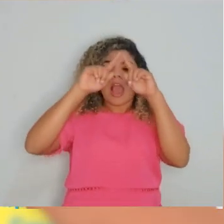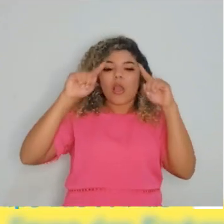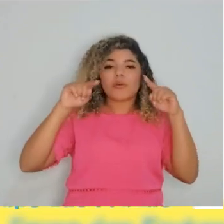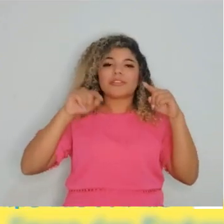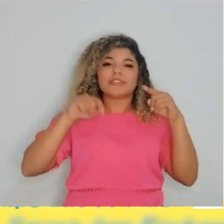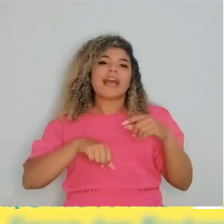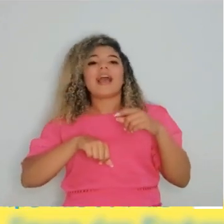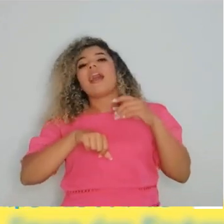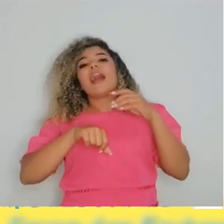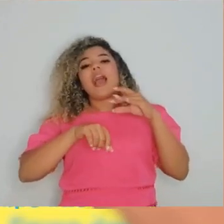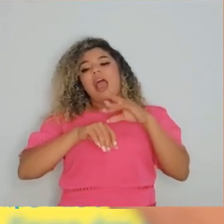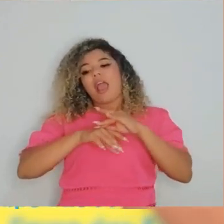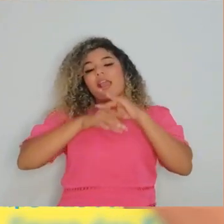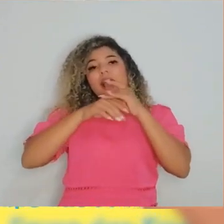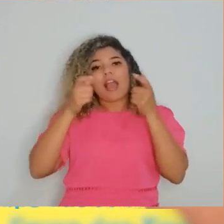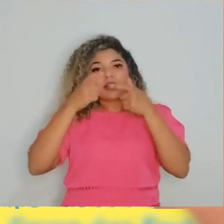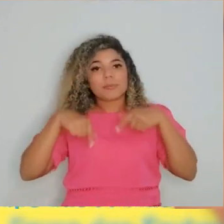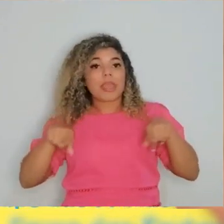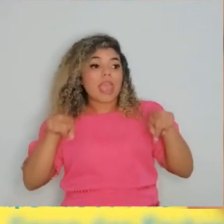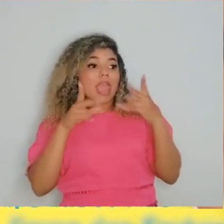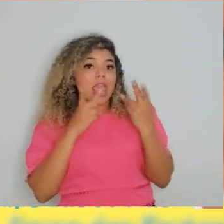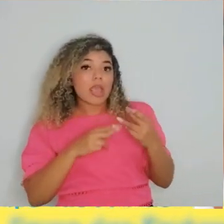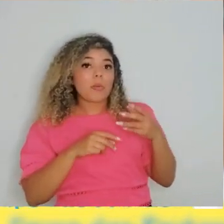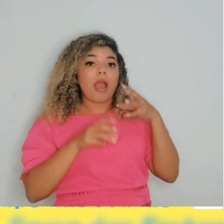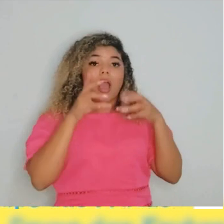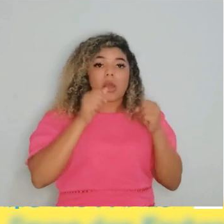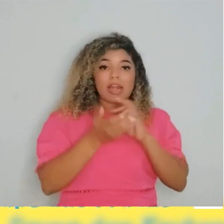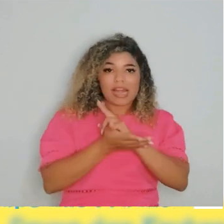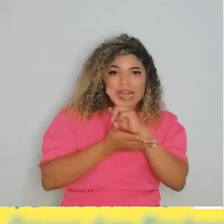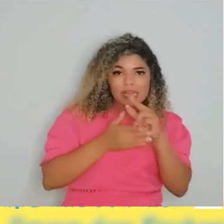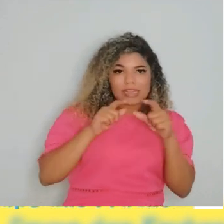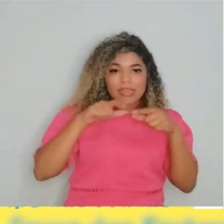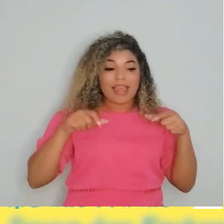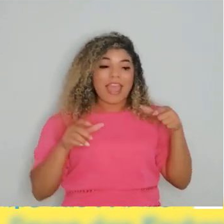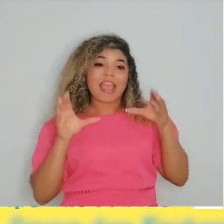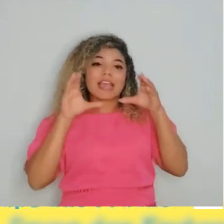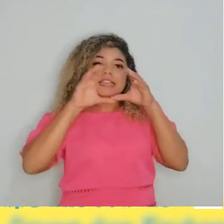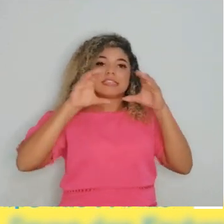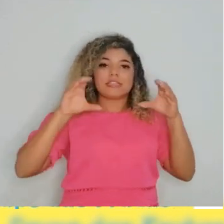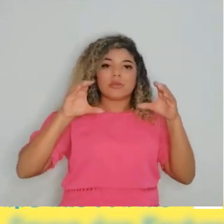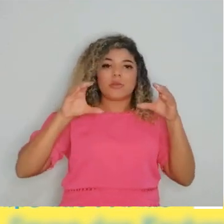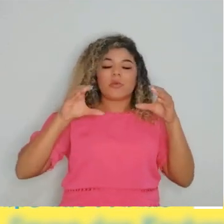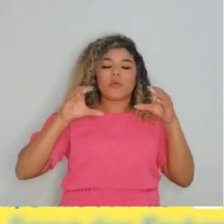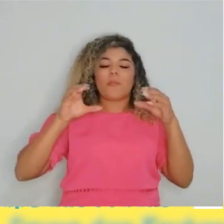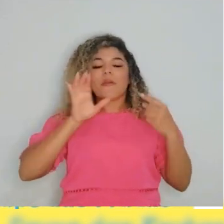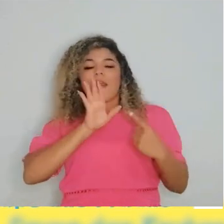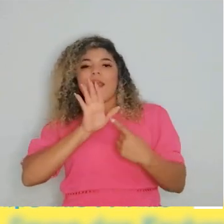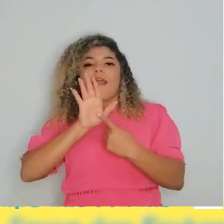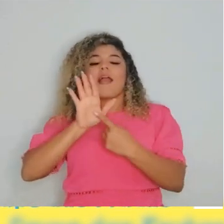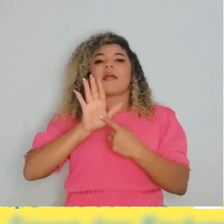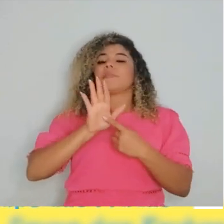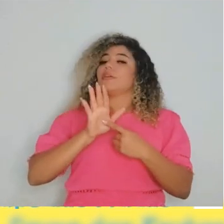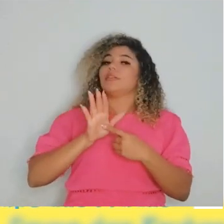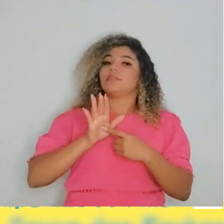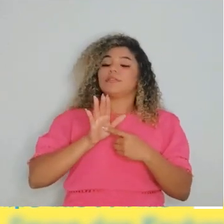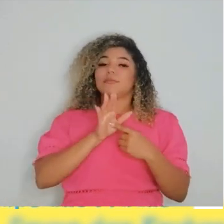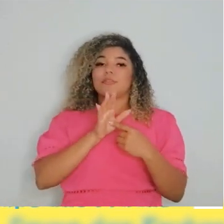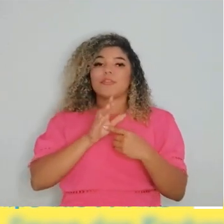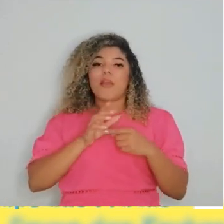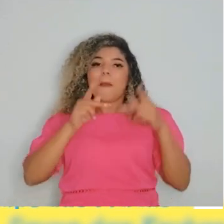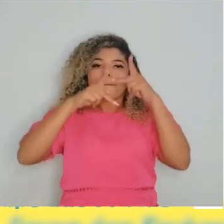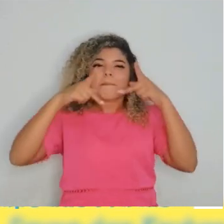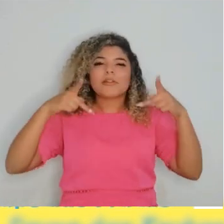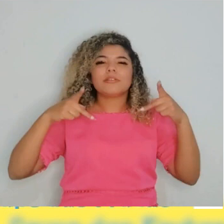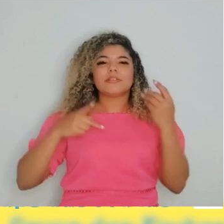das carnes e ovos. Assim como os leites e derivados, este grupo representa fonte de proteína de origem